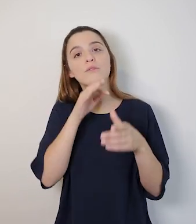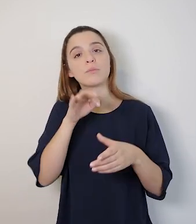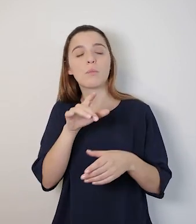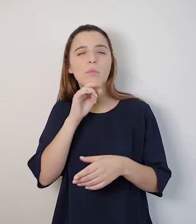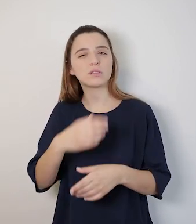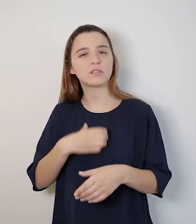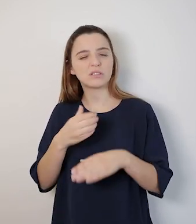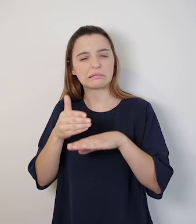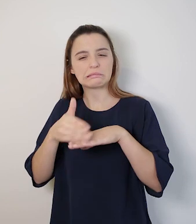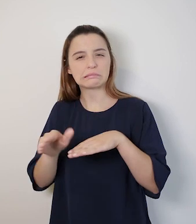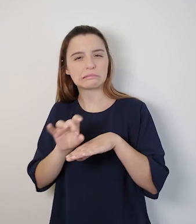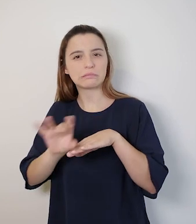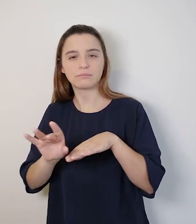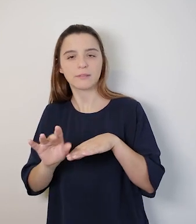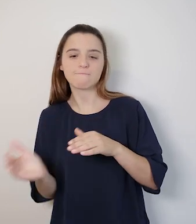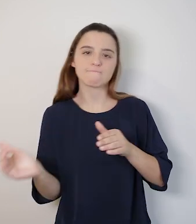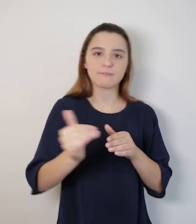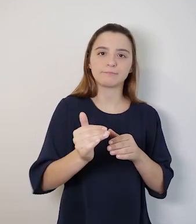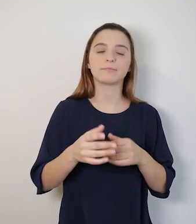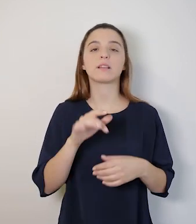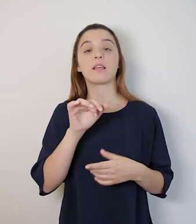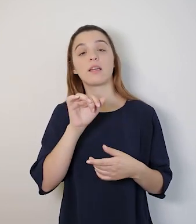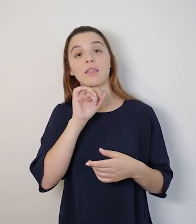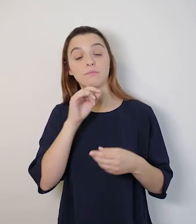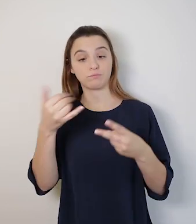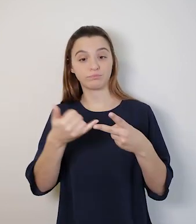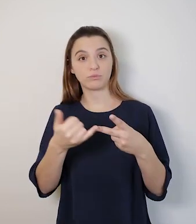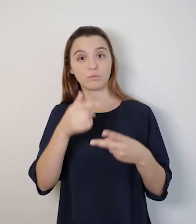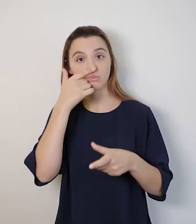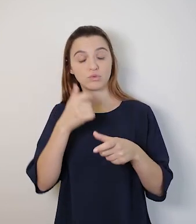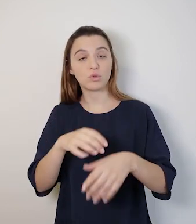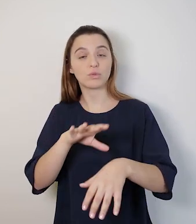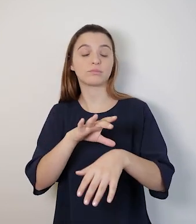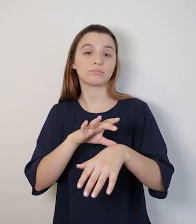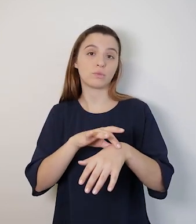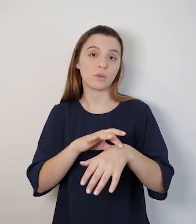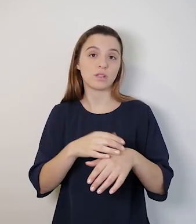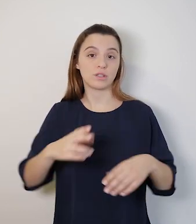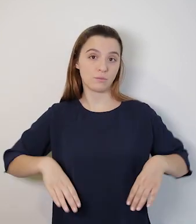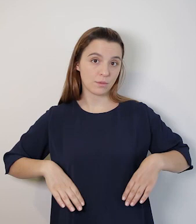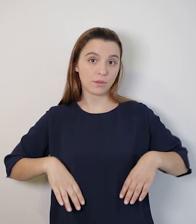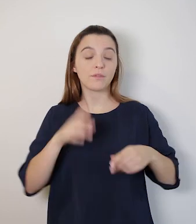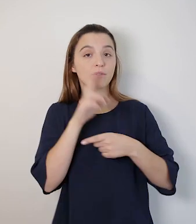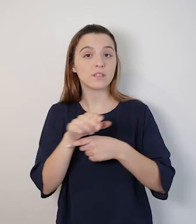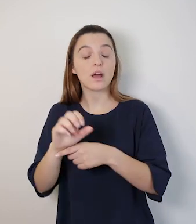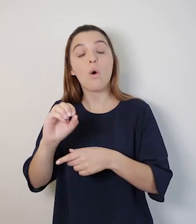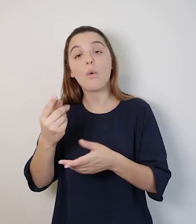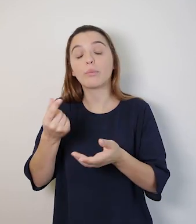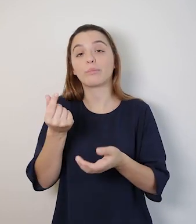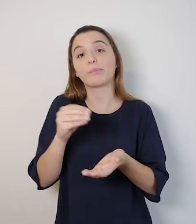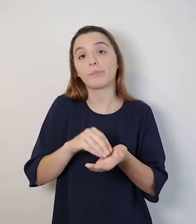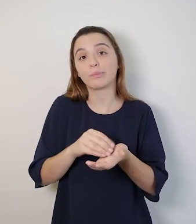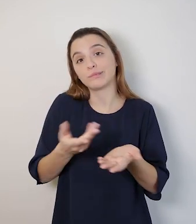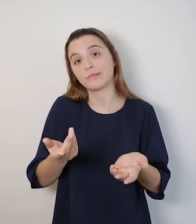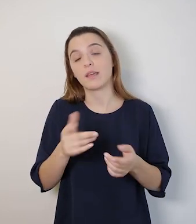sentir excluídas do nosso concelho. Segunda medida, visitar feirenses doentes ou sem possibilidades económicas